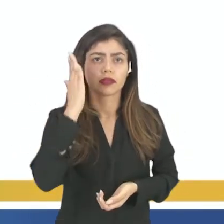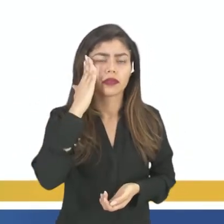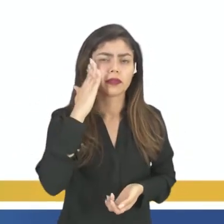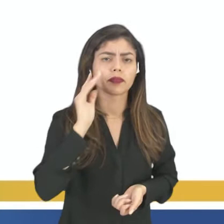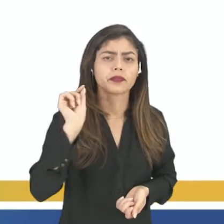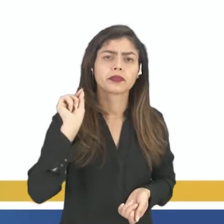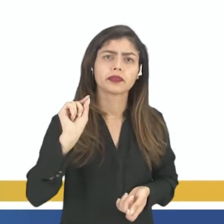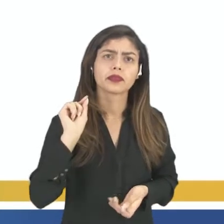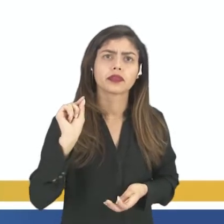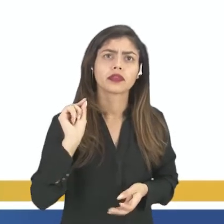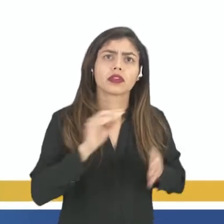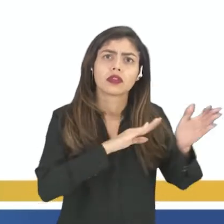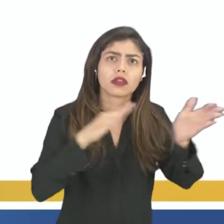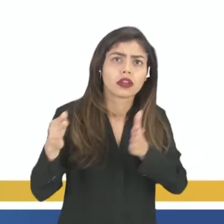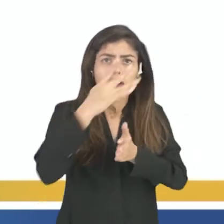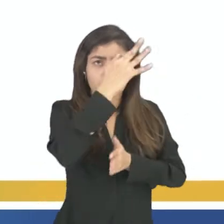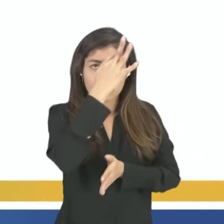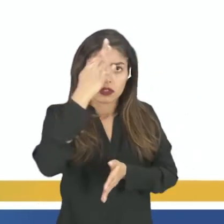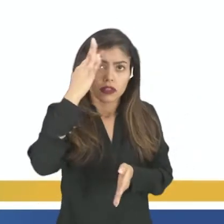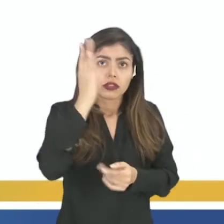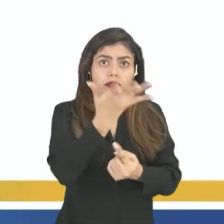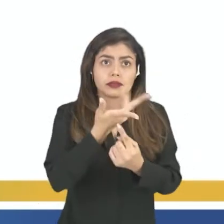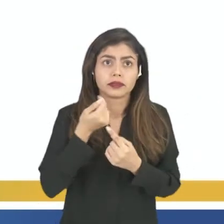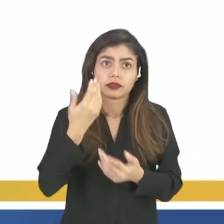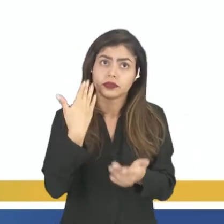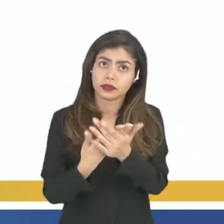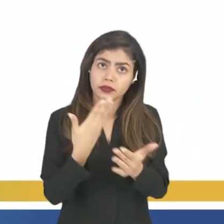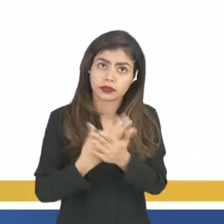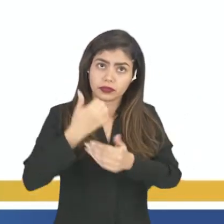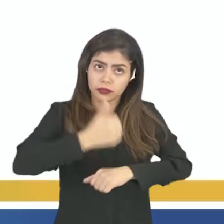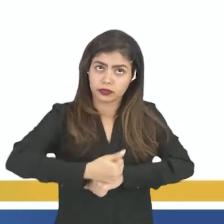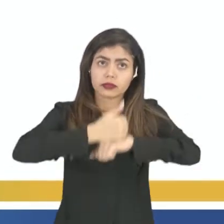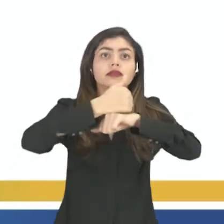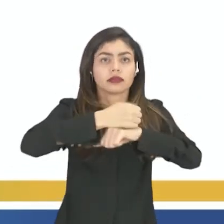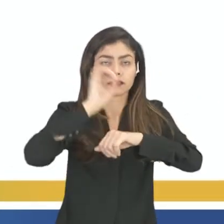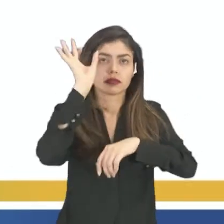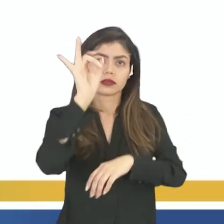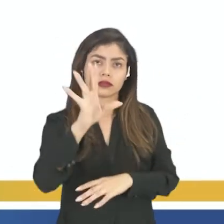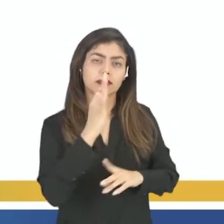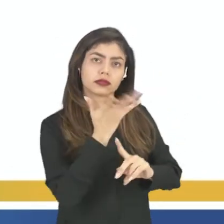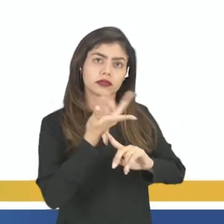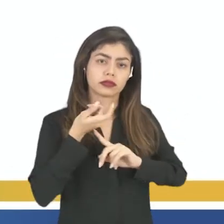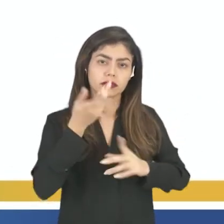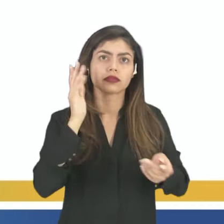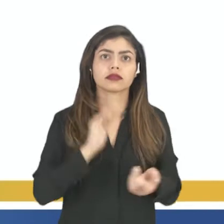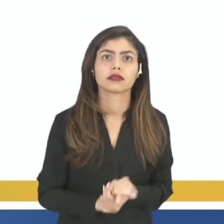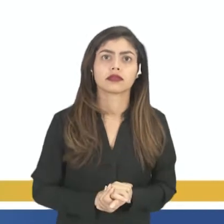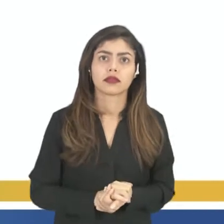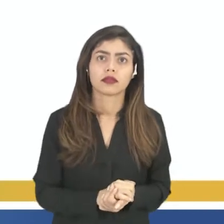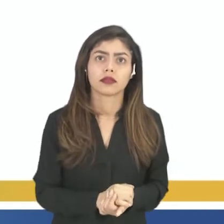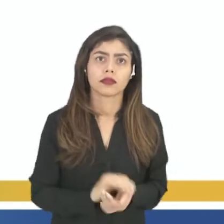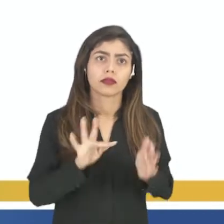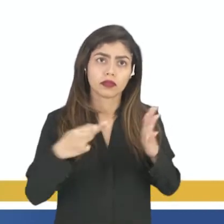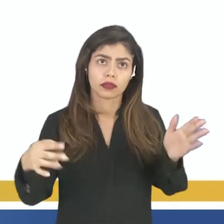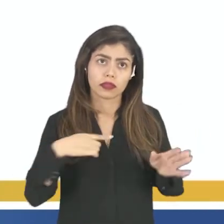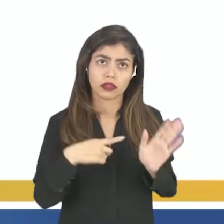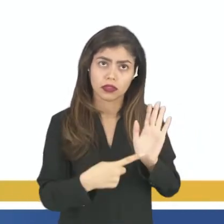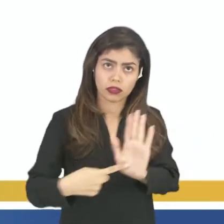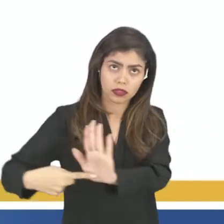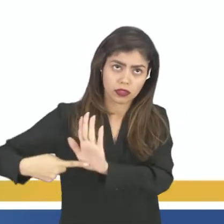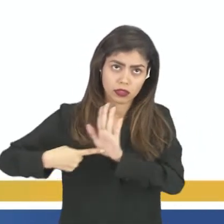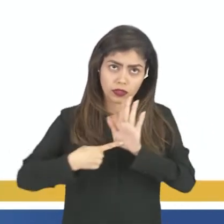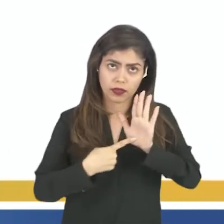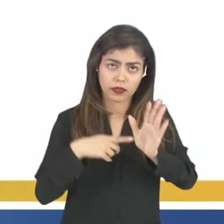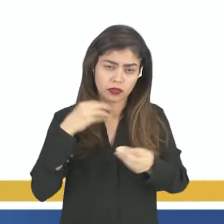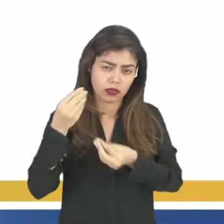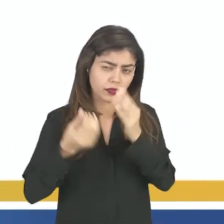né? É um ramo da filosofia da arte que estuda a qualidade das obras artísticas em função de como